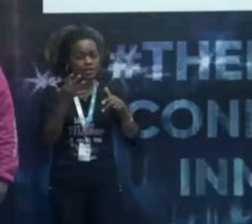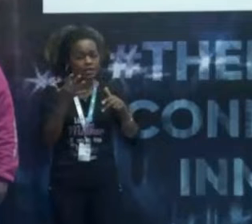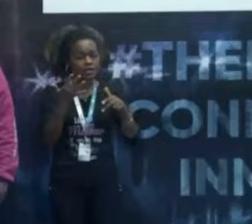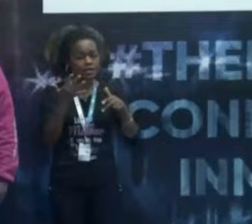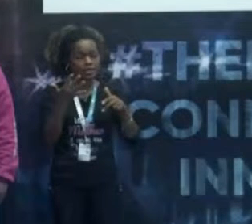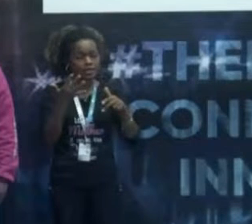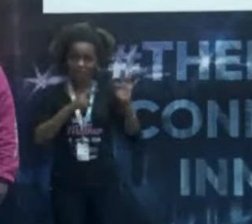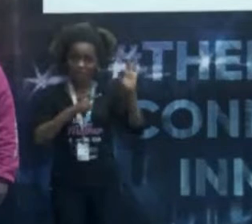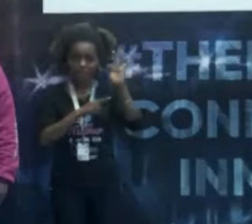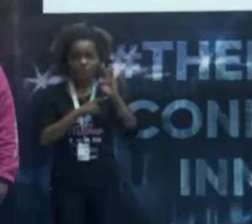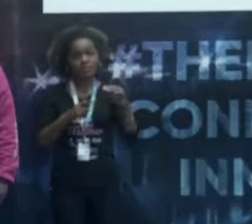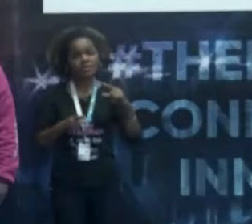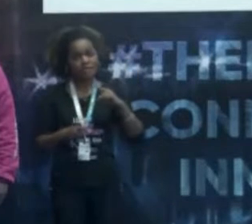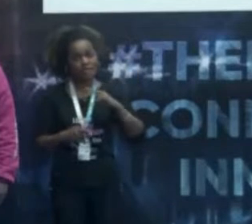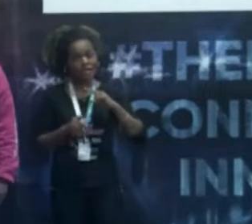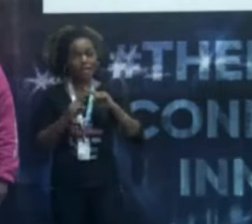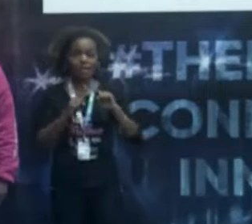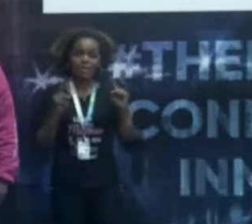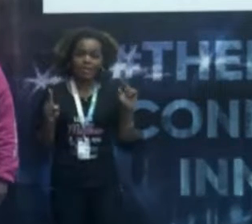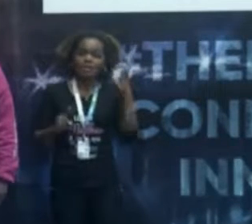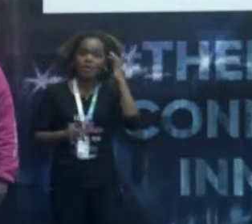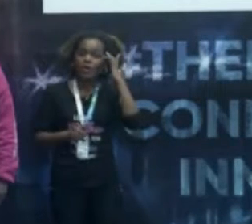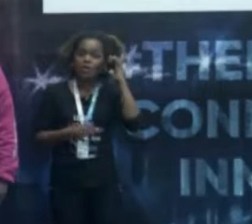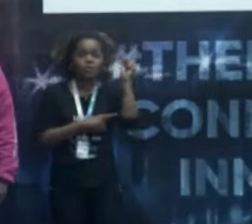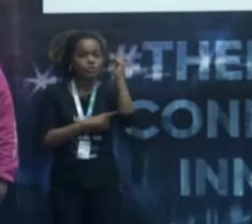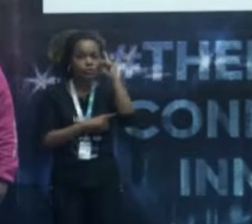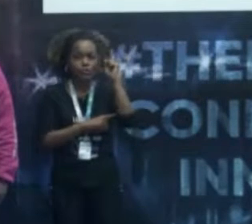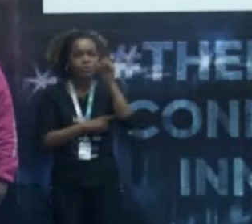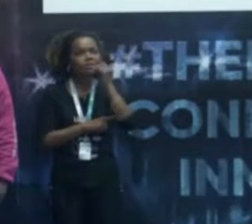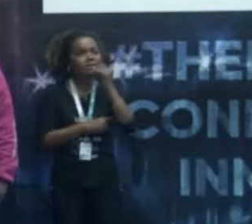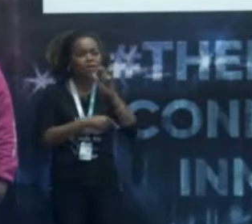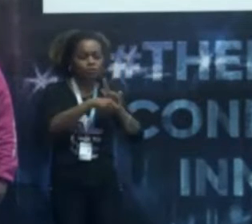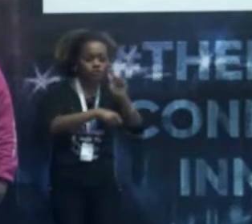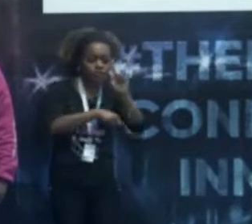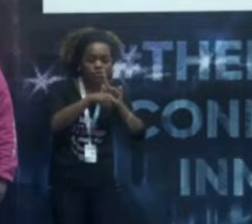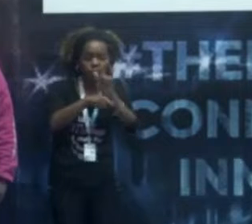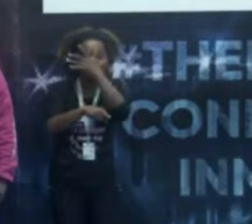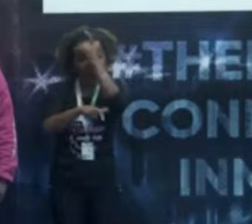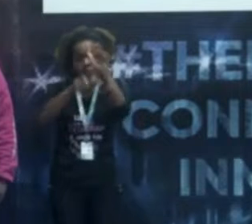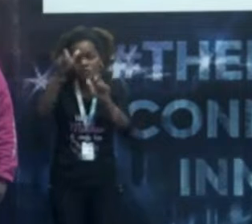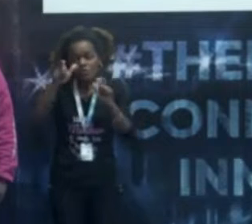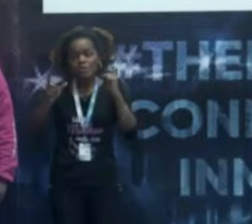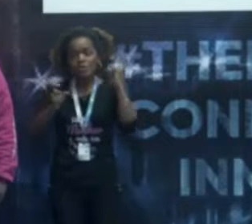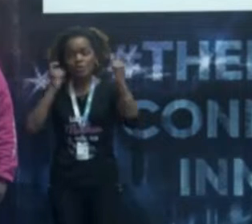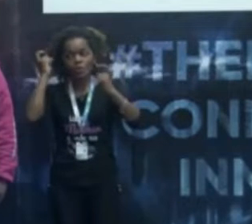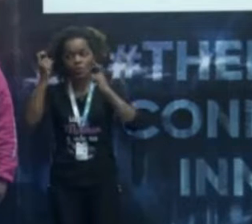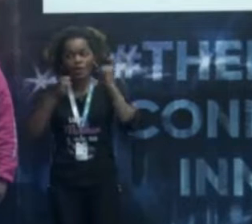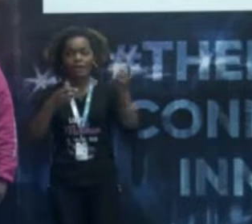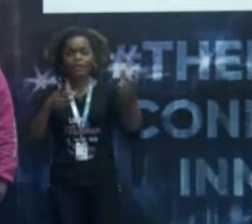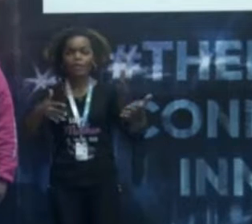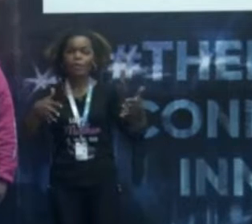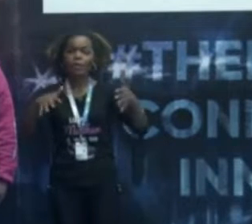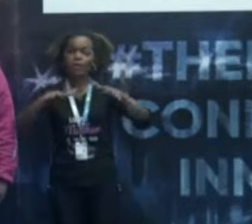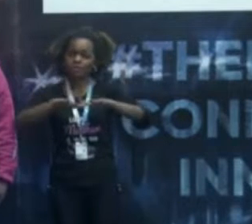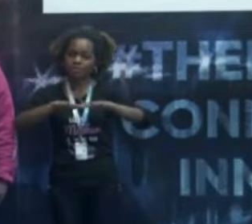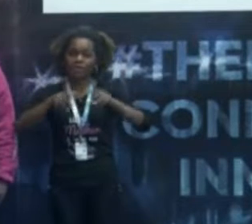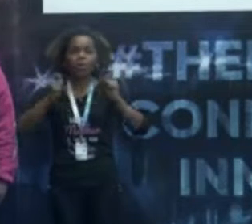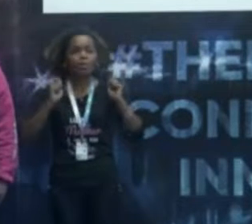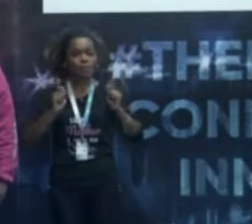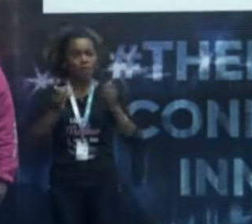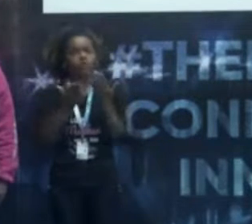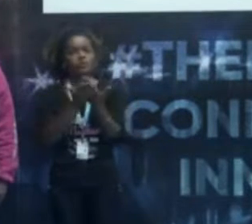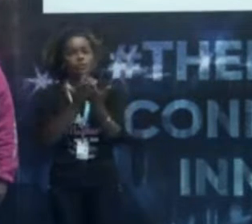mais acadêmico, mas eu acho que todos os gestores e pessoas preocupadas com a inclusão poderiam estudar mais sobre esse e trazer esse